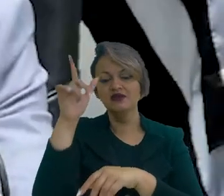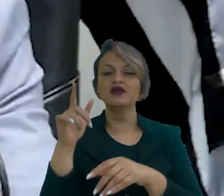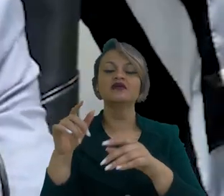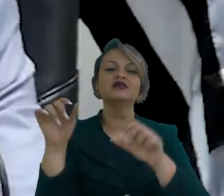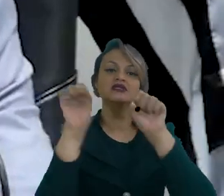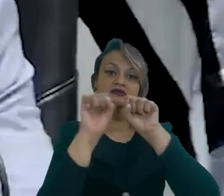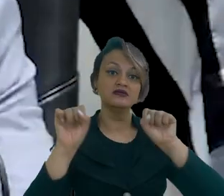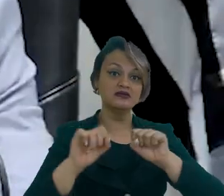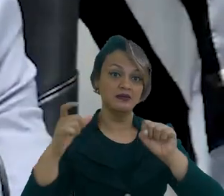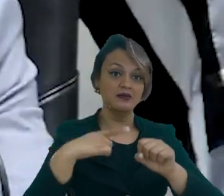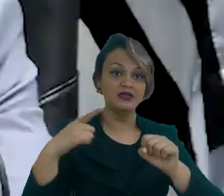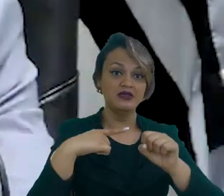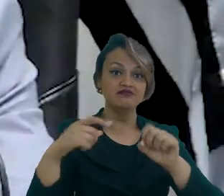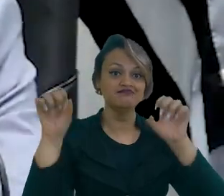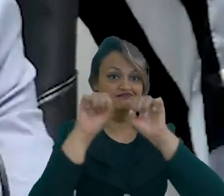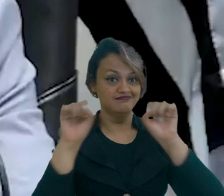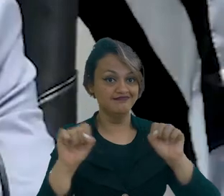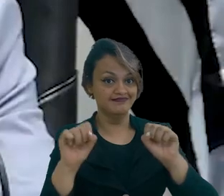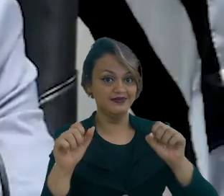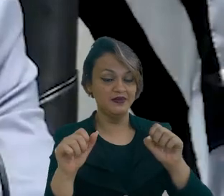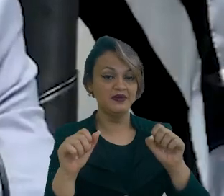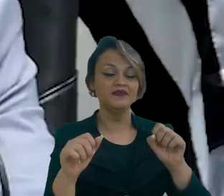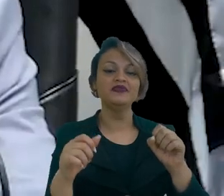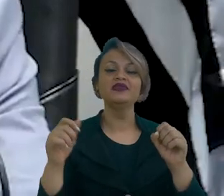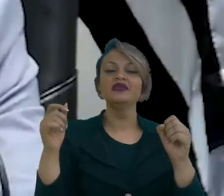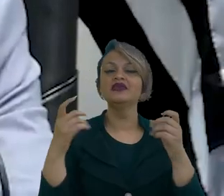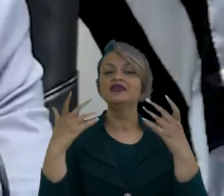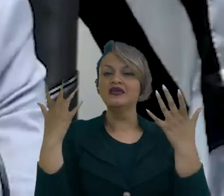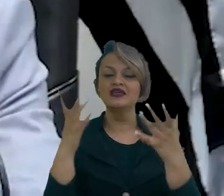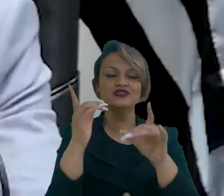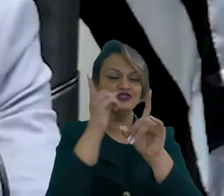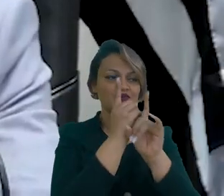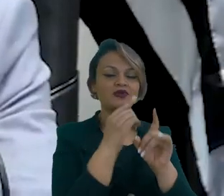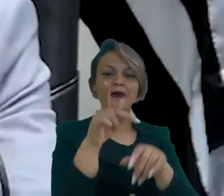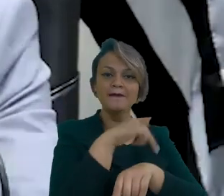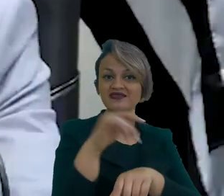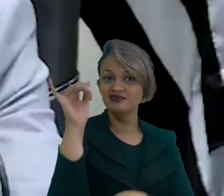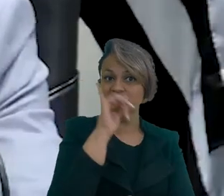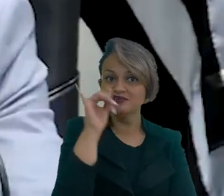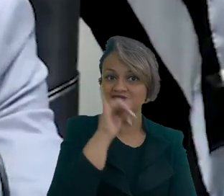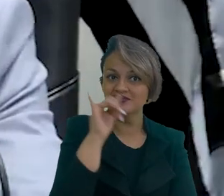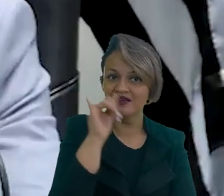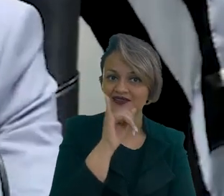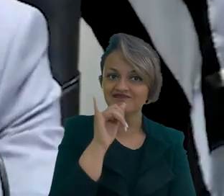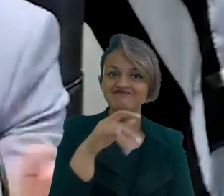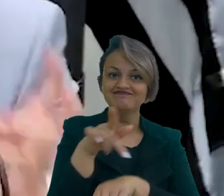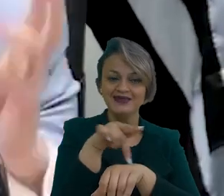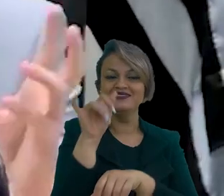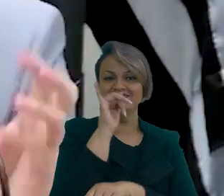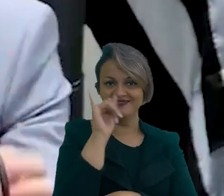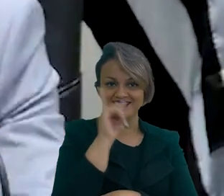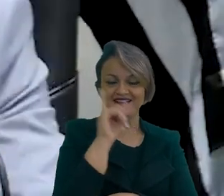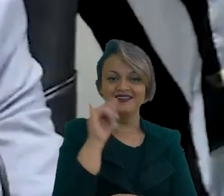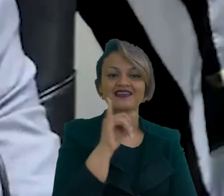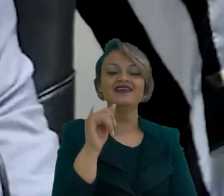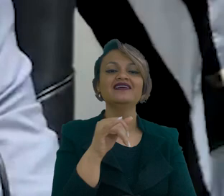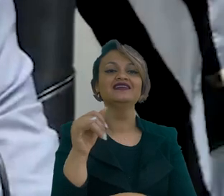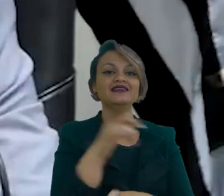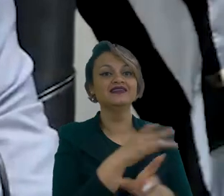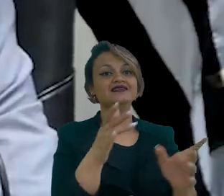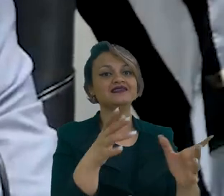Alemanha os alemães são muito bons em sistemática nesse ponto de vista logo a gente chega nos italianos e fazem um outro uma